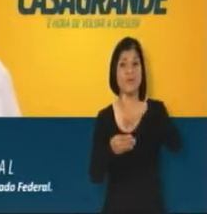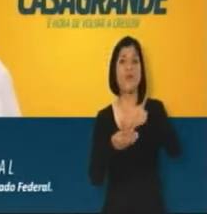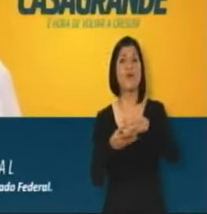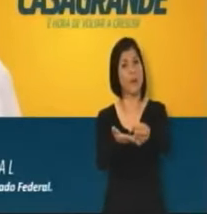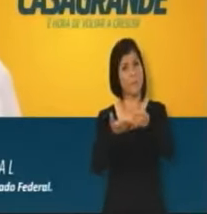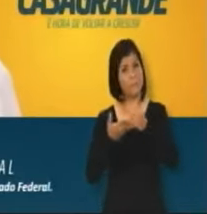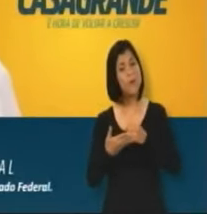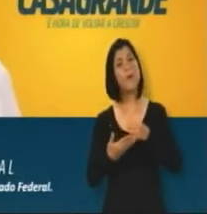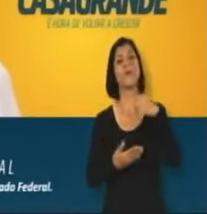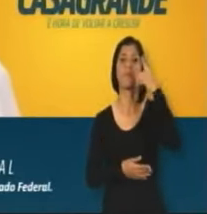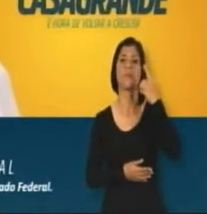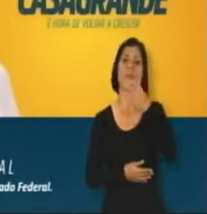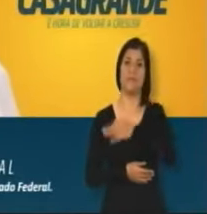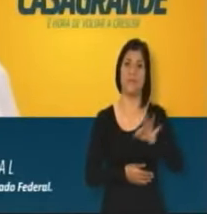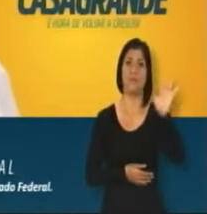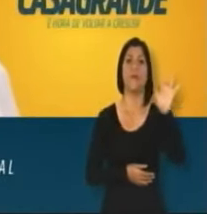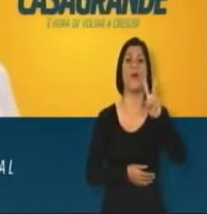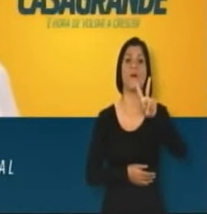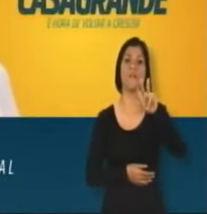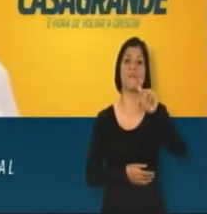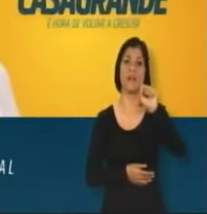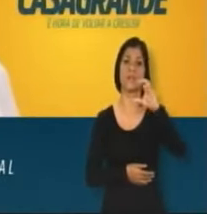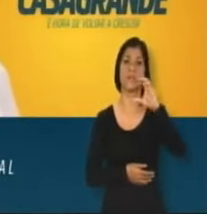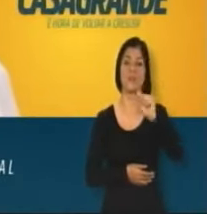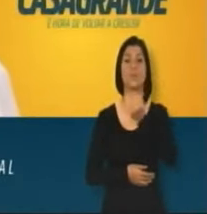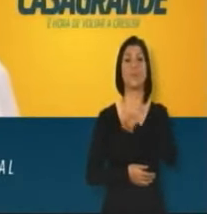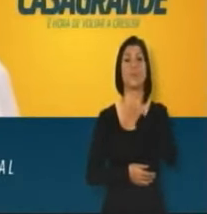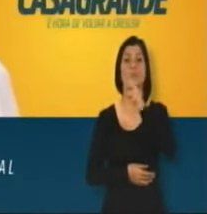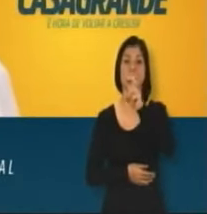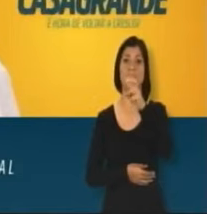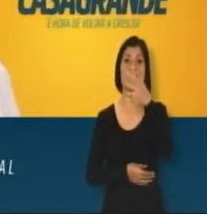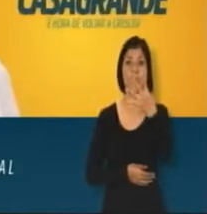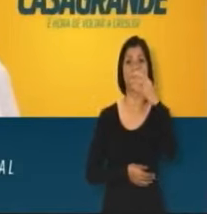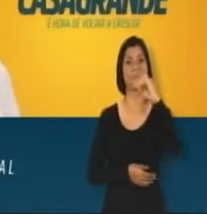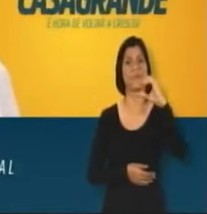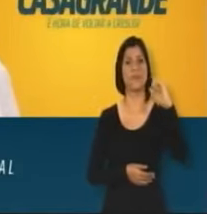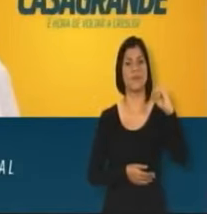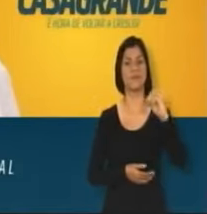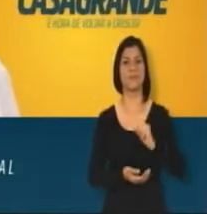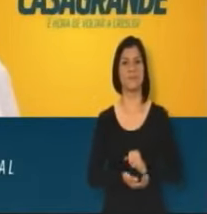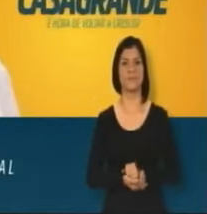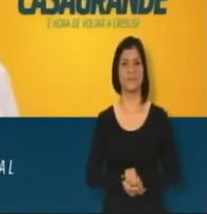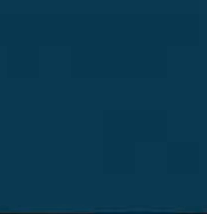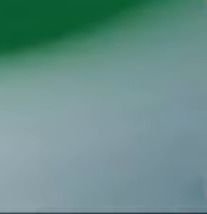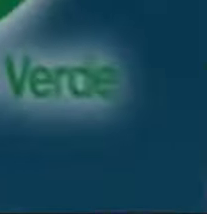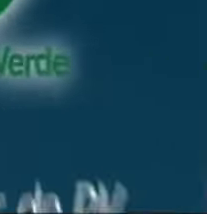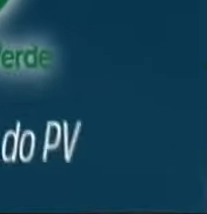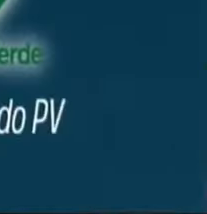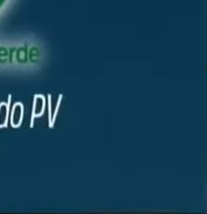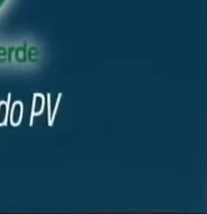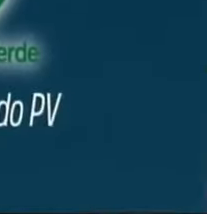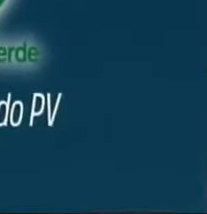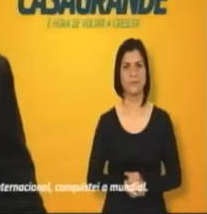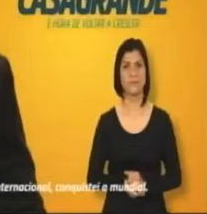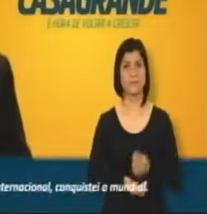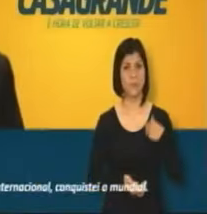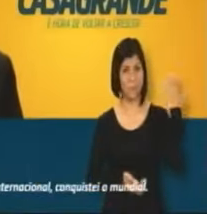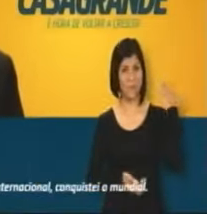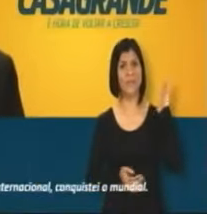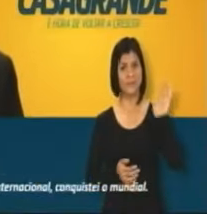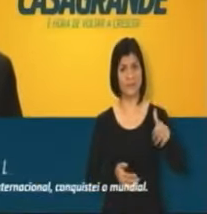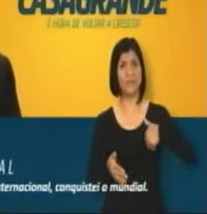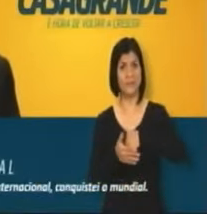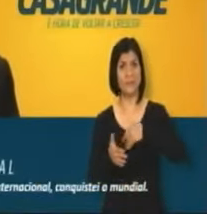seu apoio para deputado federal. Vasco Alves, 5400, Vasquinho, 5400. Fui campeão